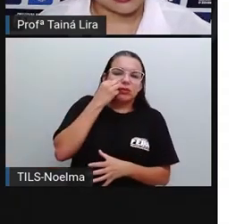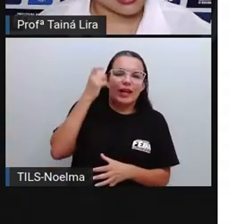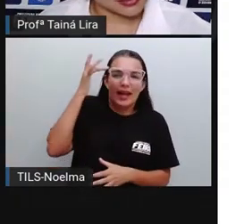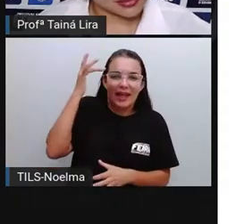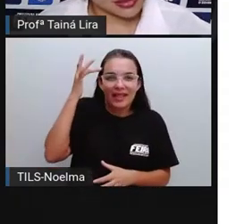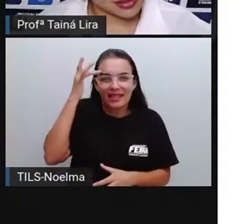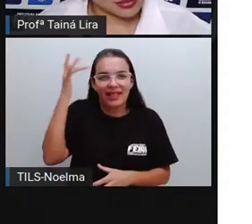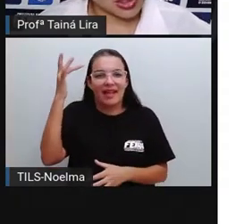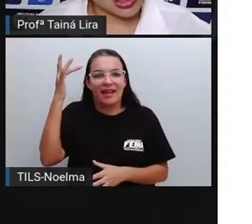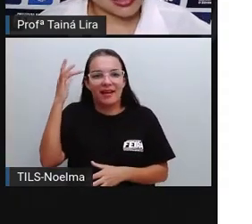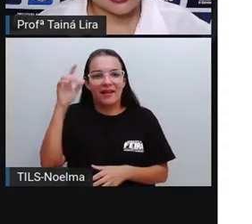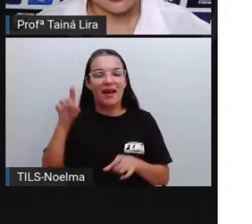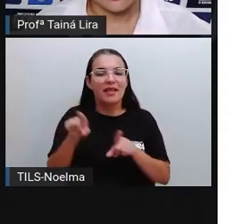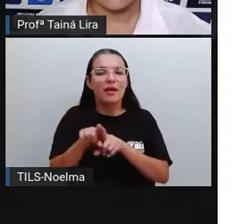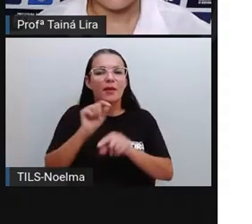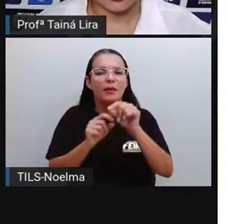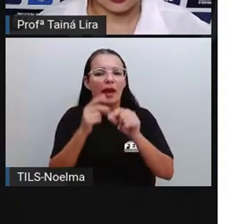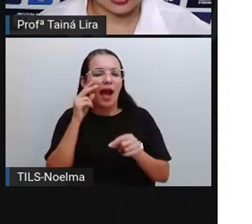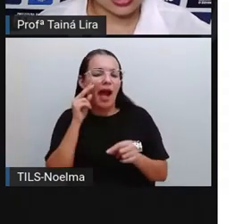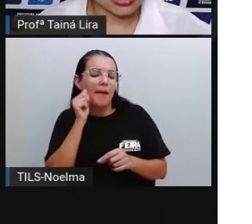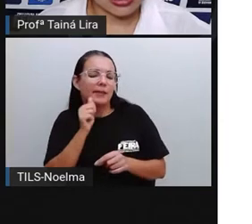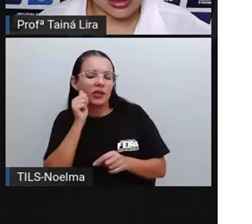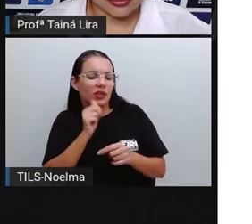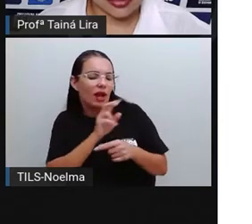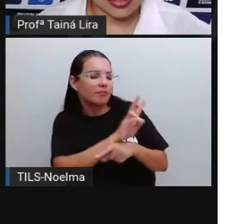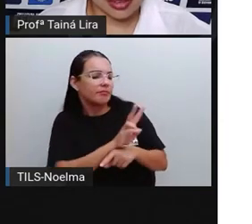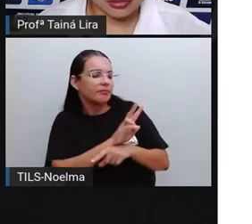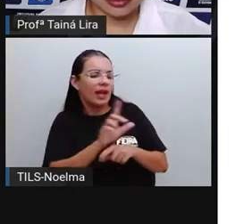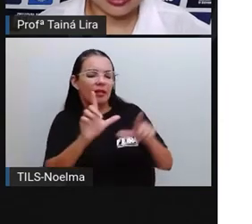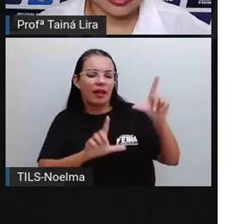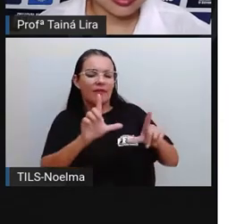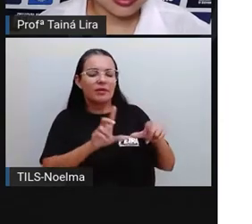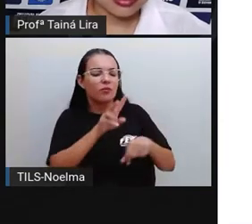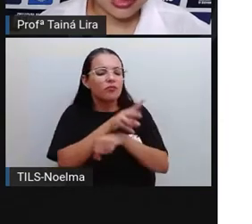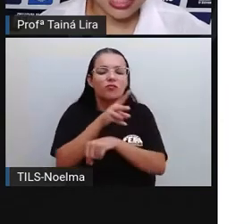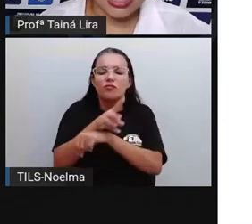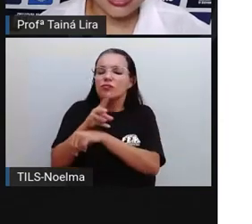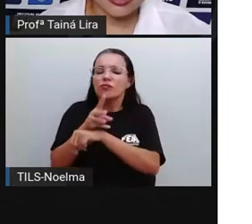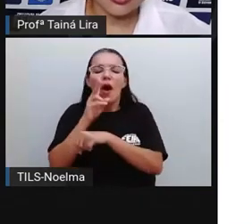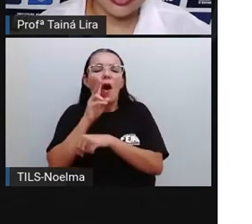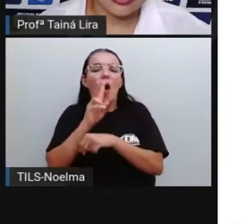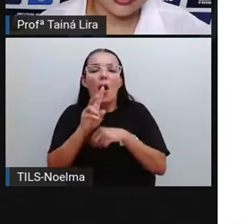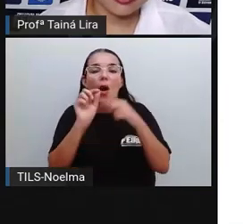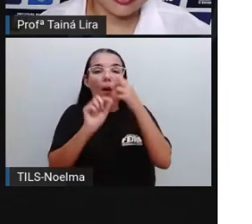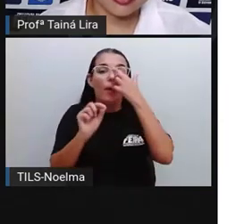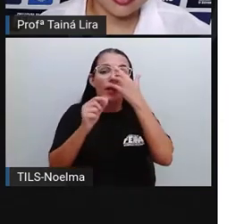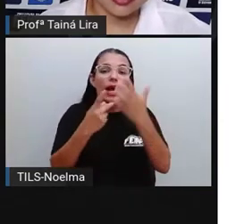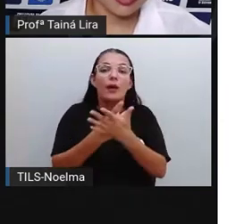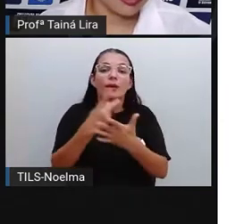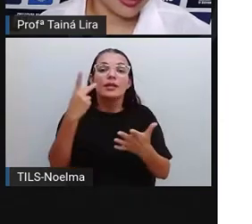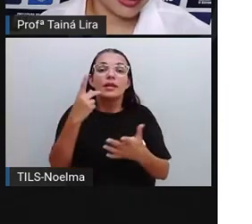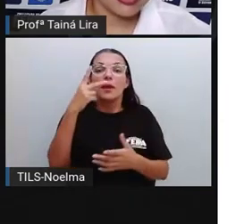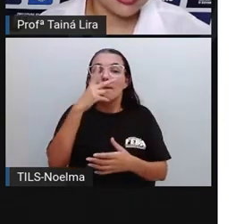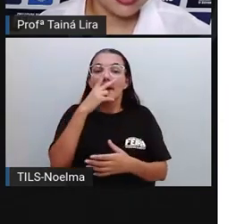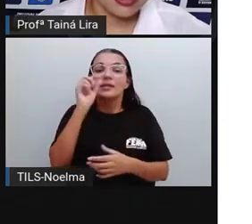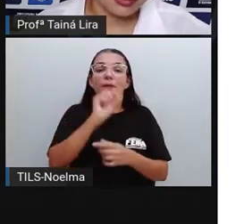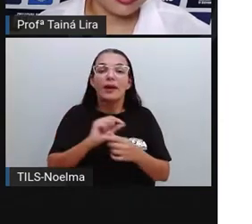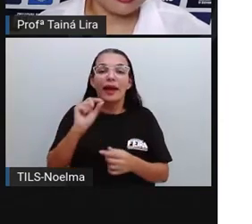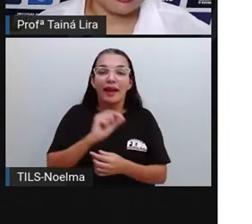a criança aqui, a menina, assistindo televisão. E o que é que está acontecendo aqui com